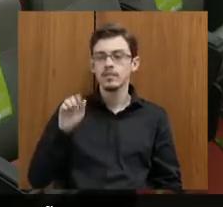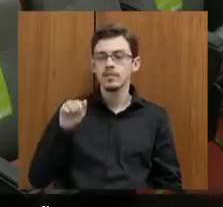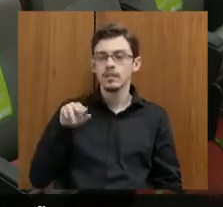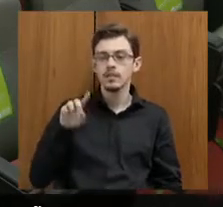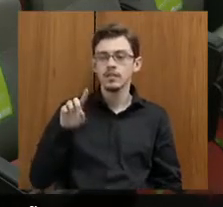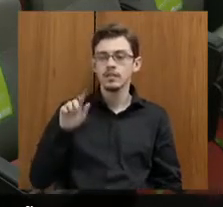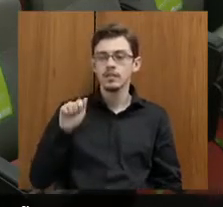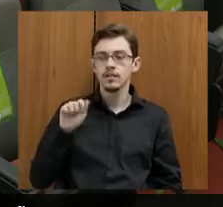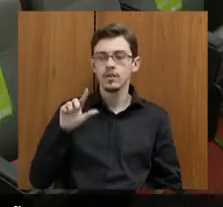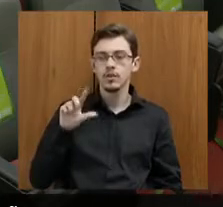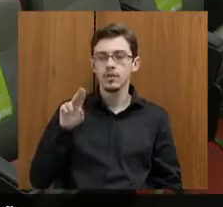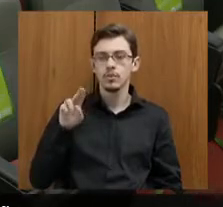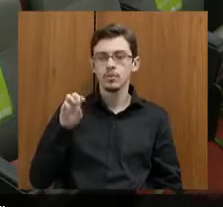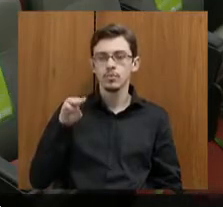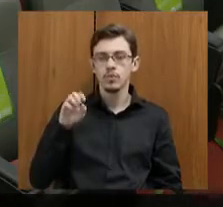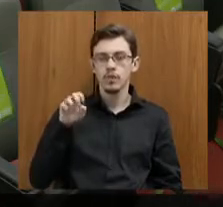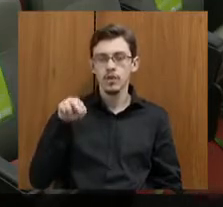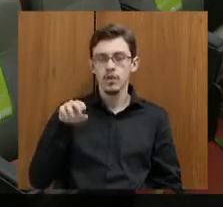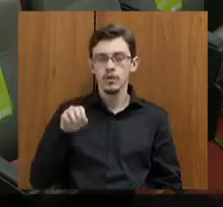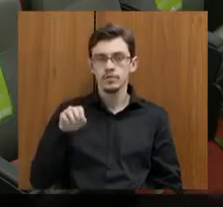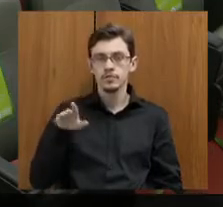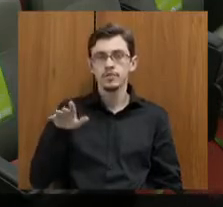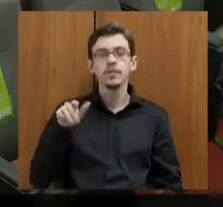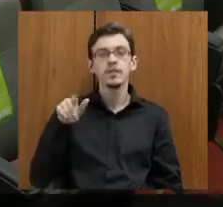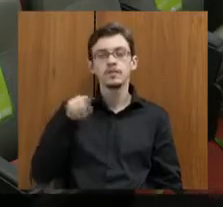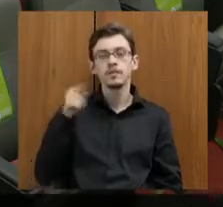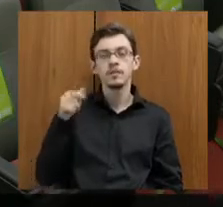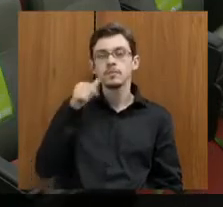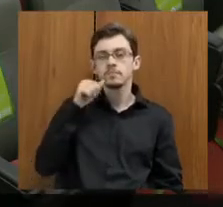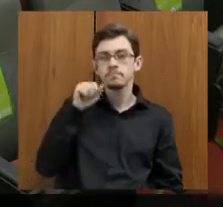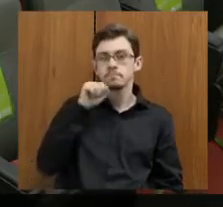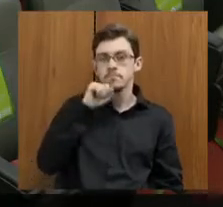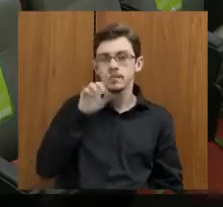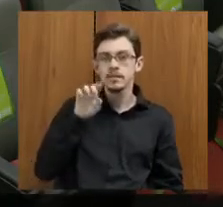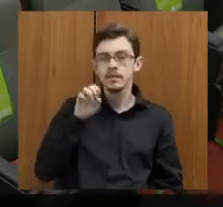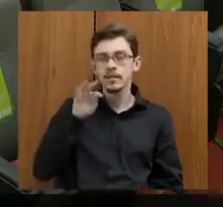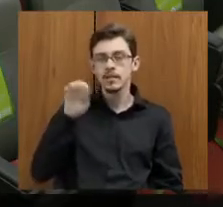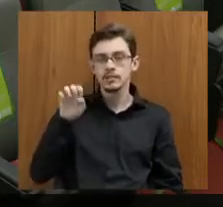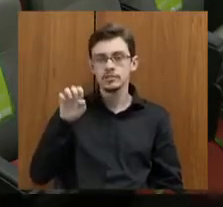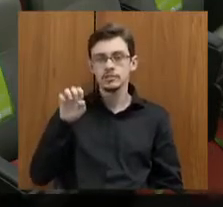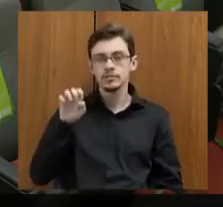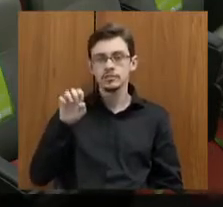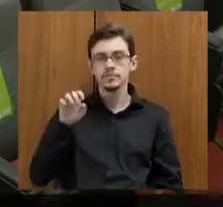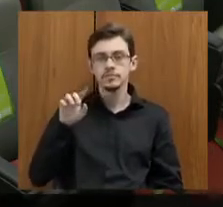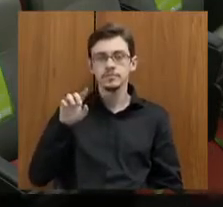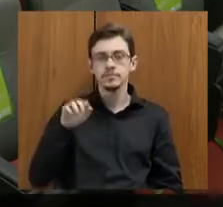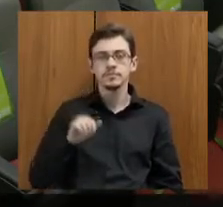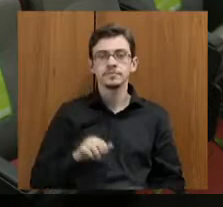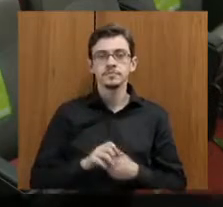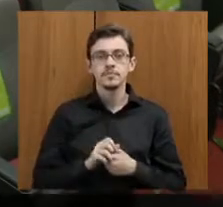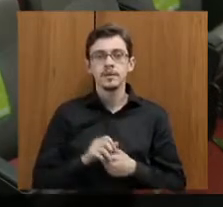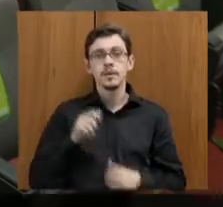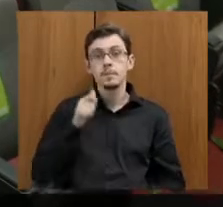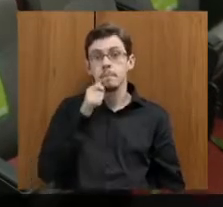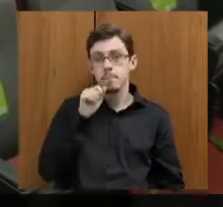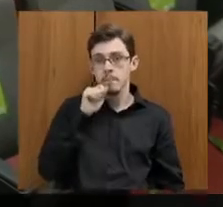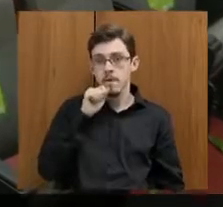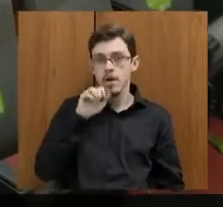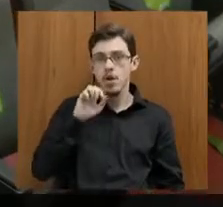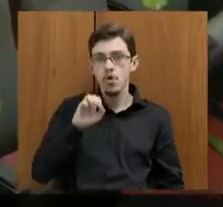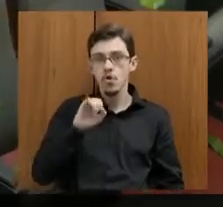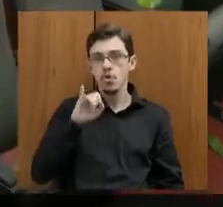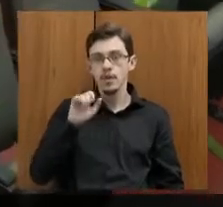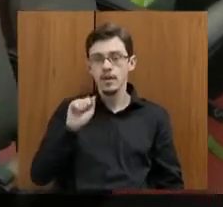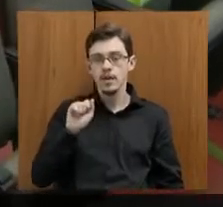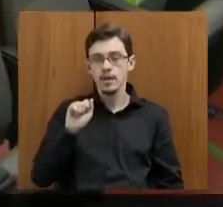mãe Betty de apagar tá tendo freddica chimango mãe olhar